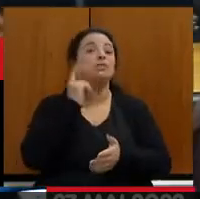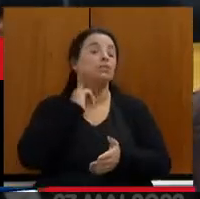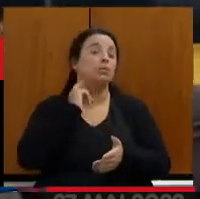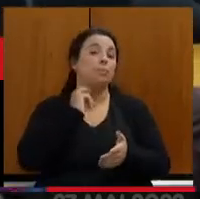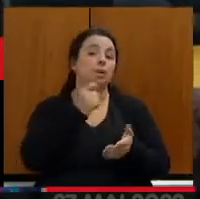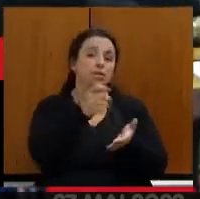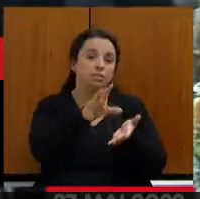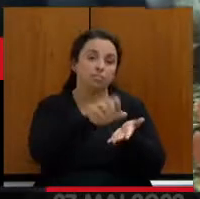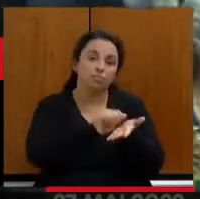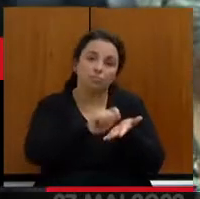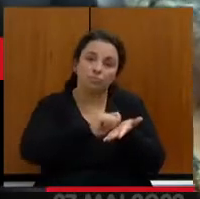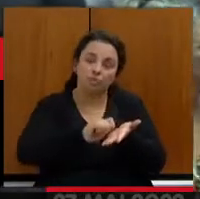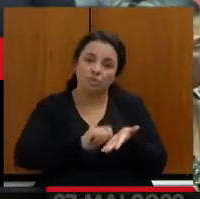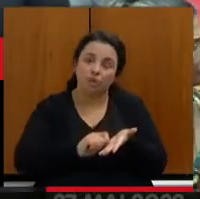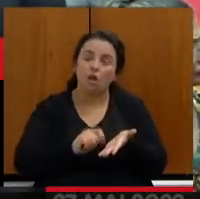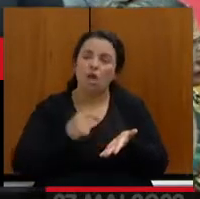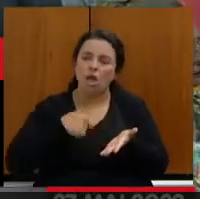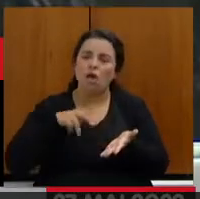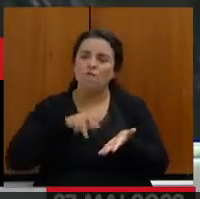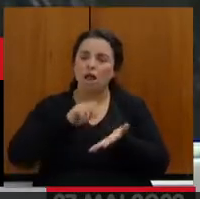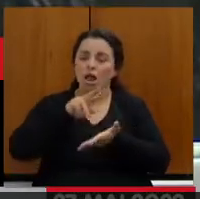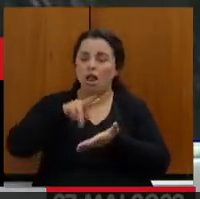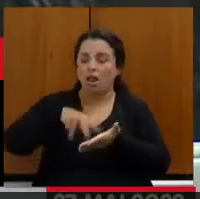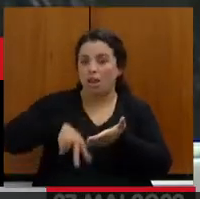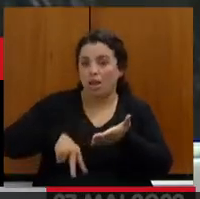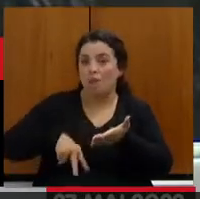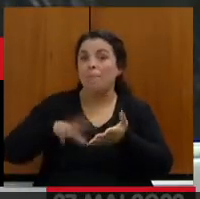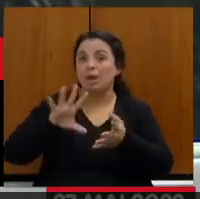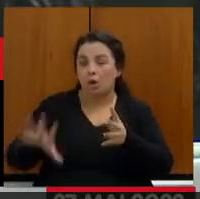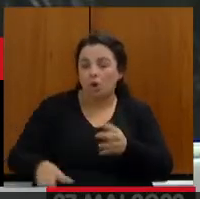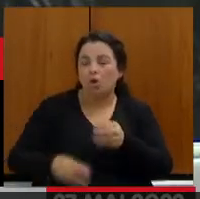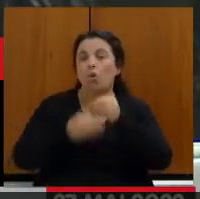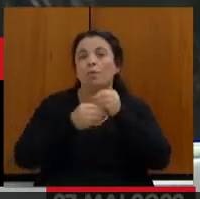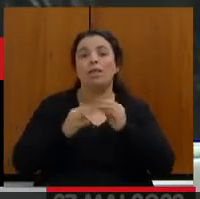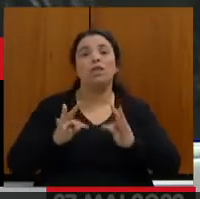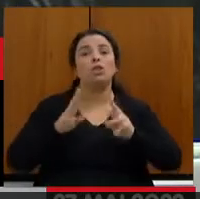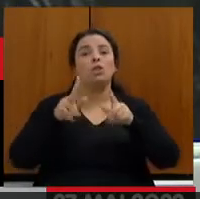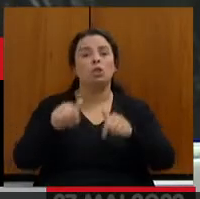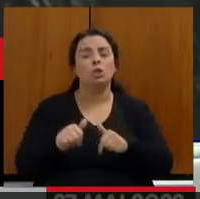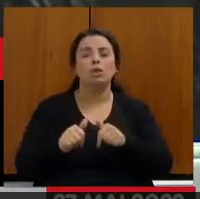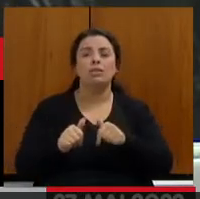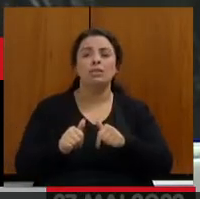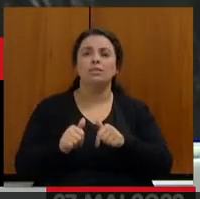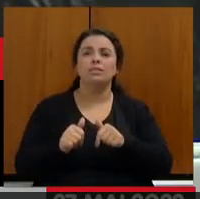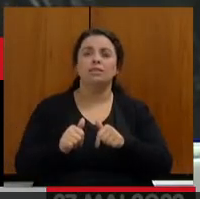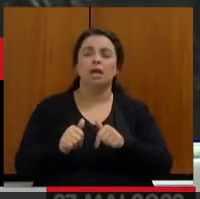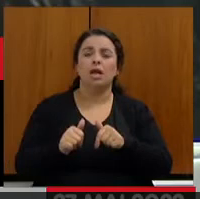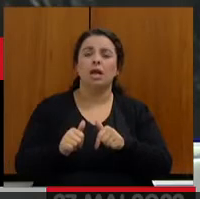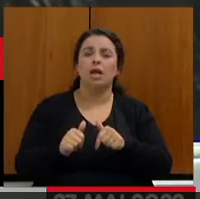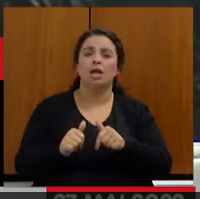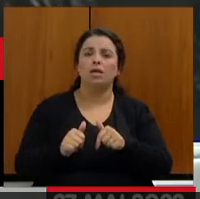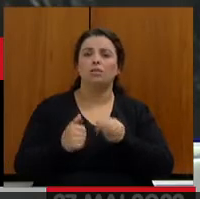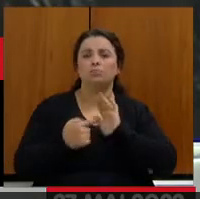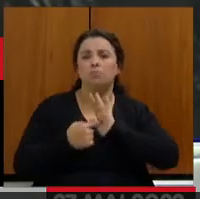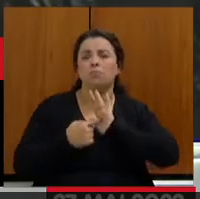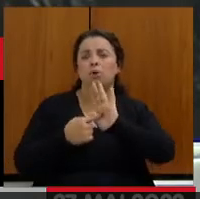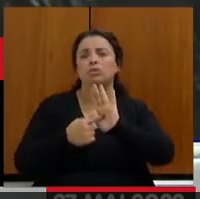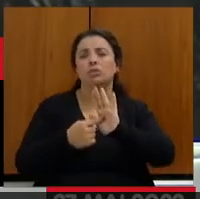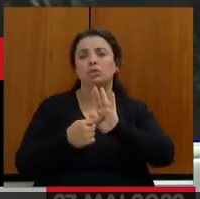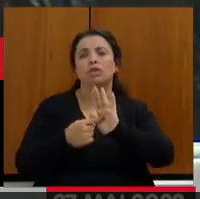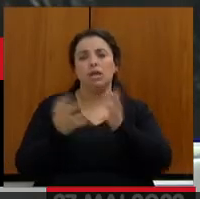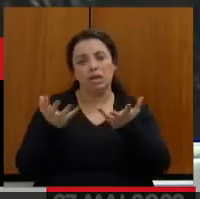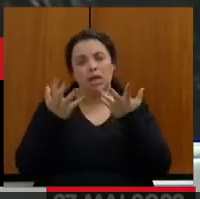decorrer do nosso evento para que possamos completar todas as manifestações de melhorias na política que nós